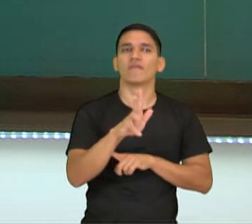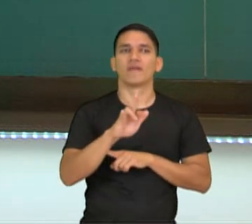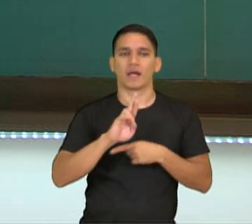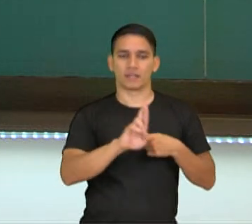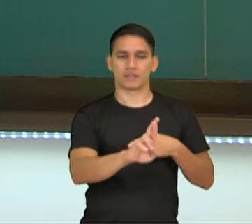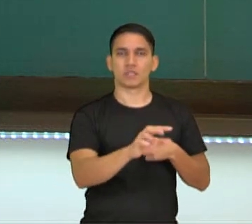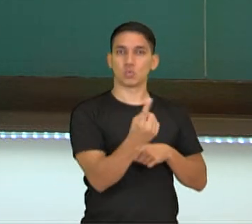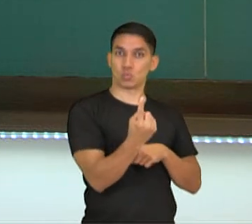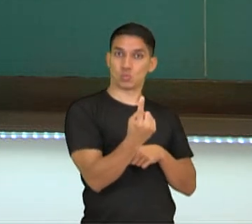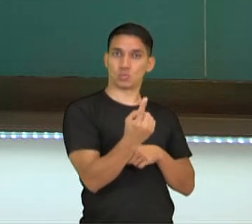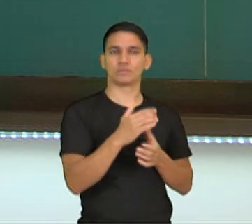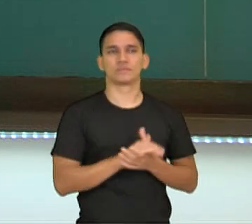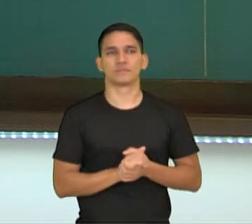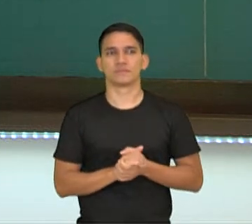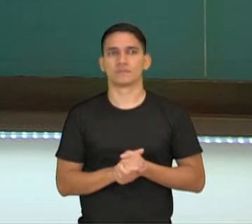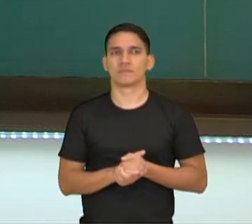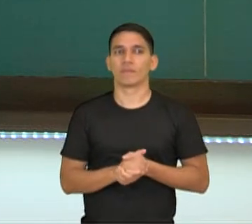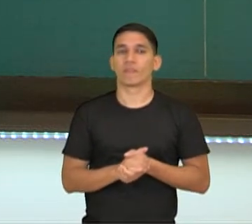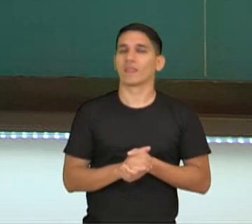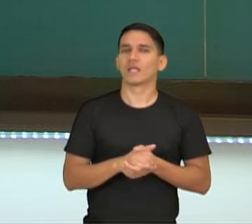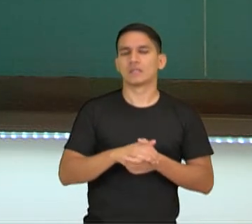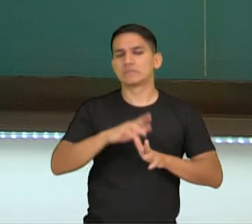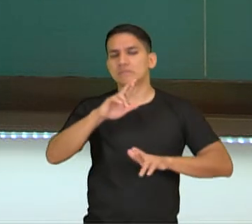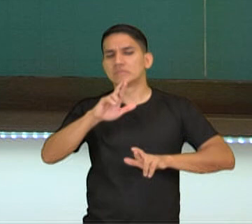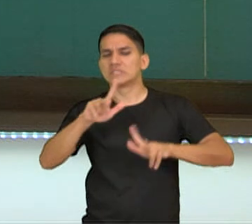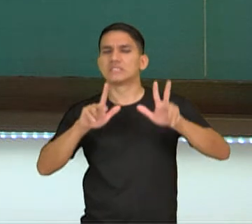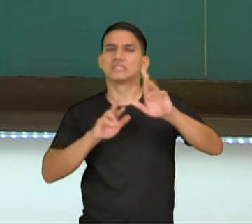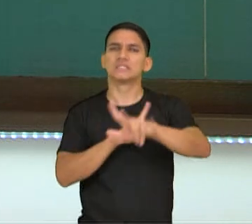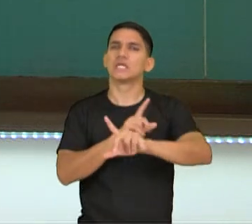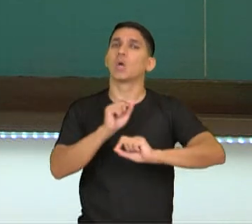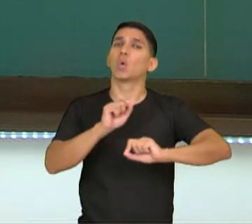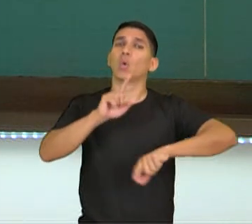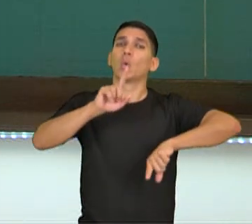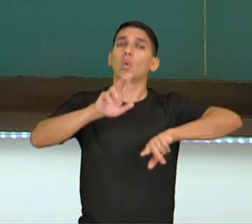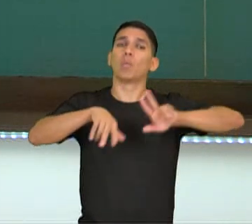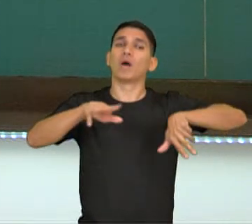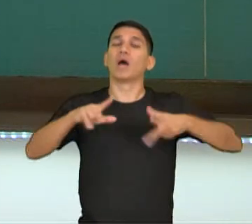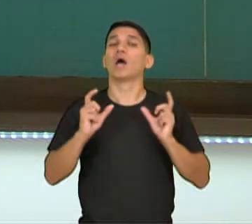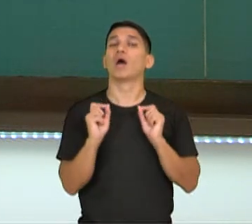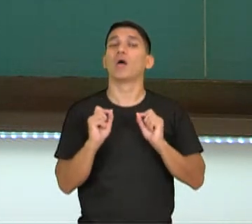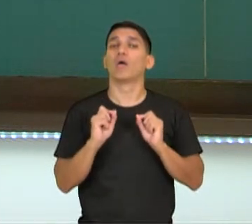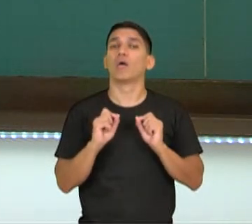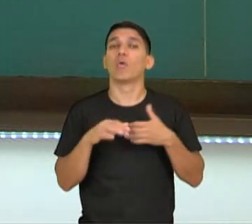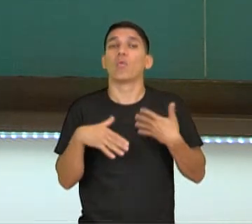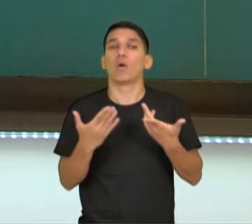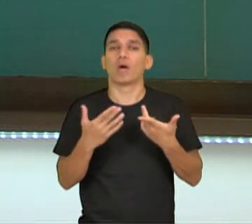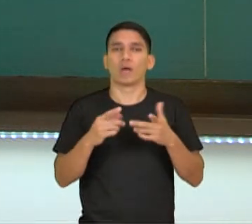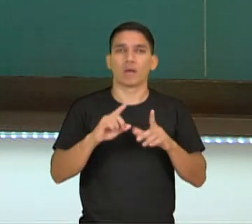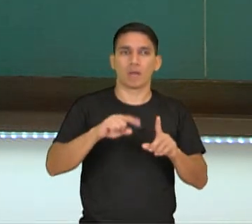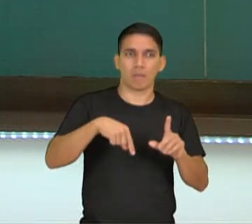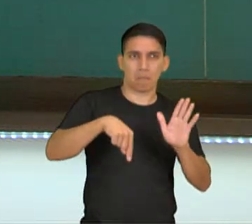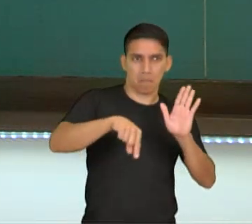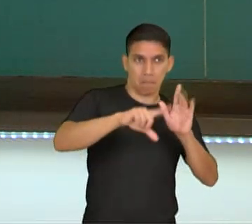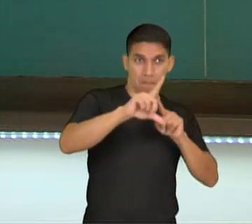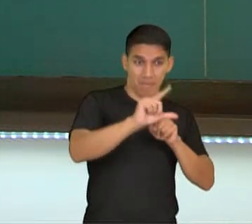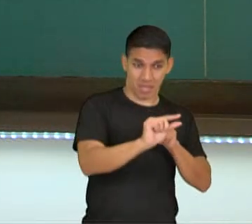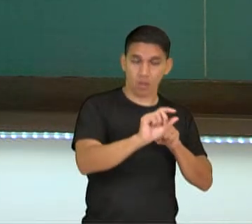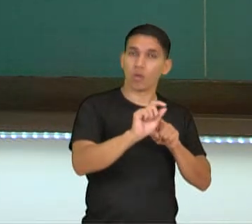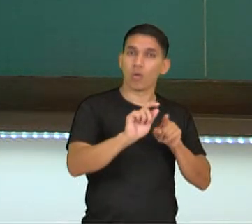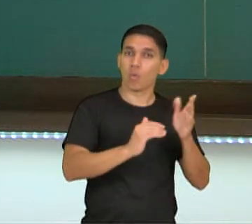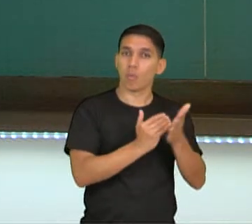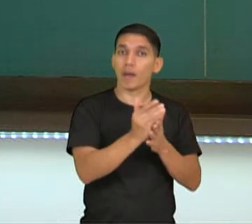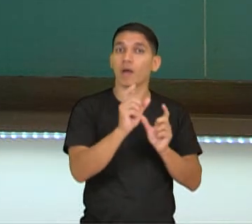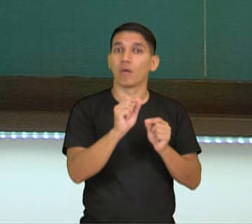positivo. A desigualdade muda o sentido, de menor passa a